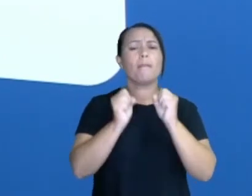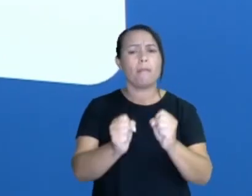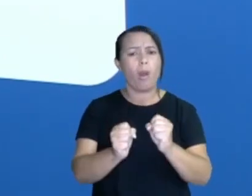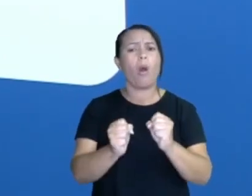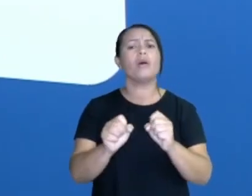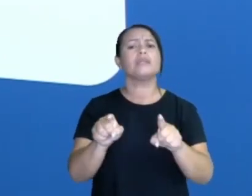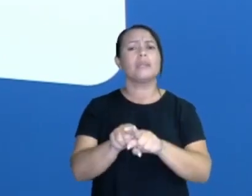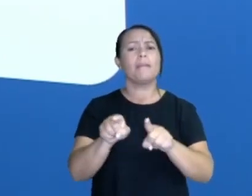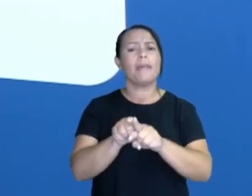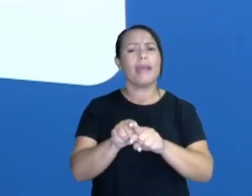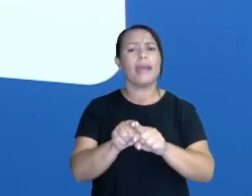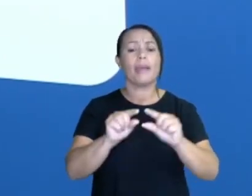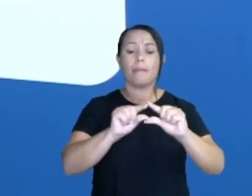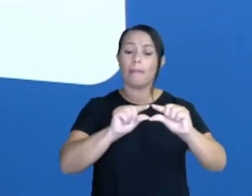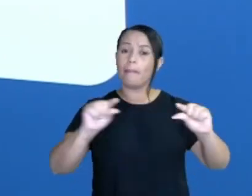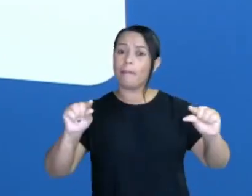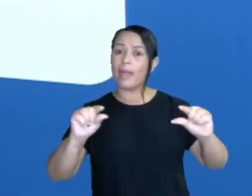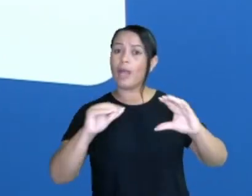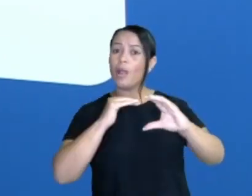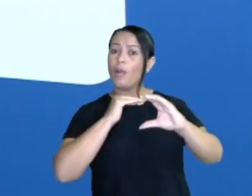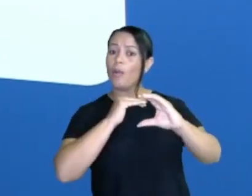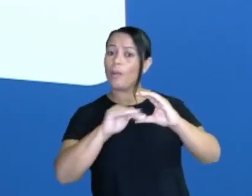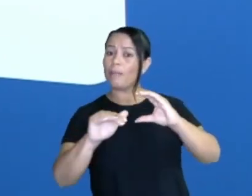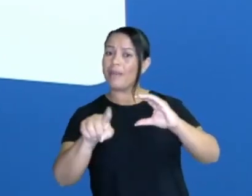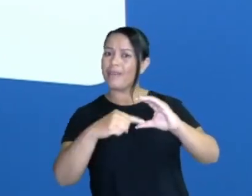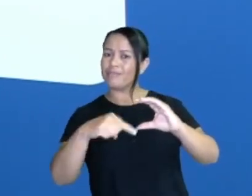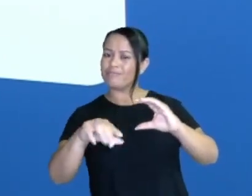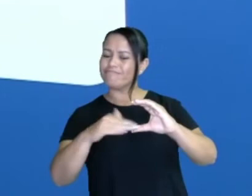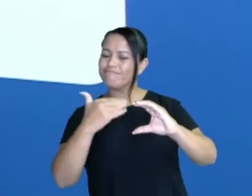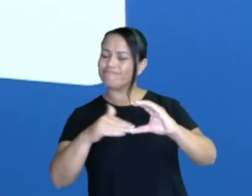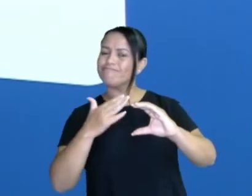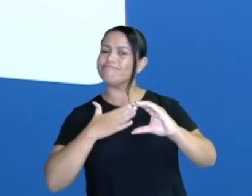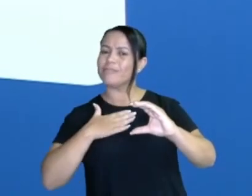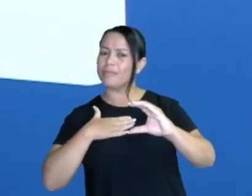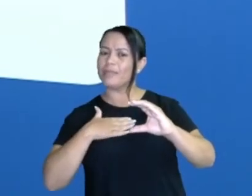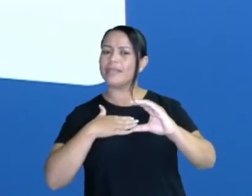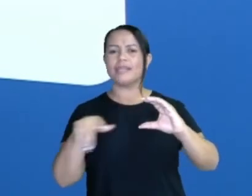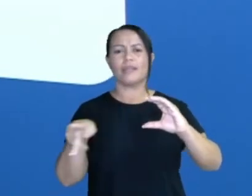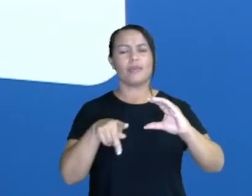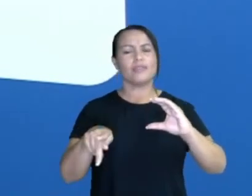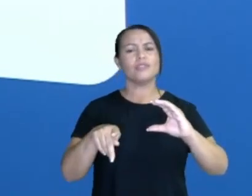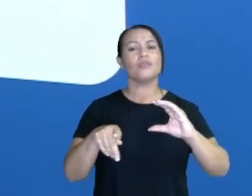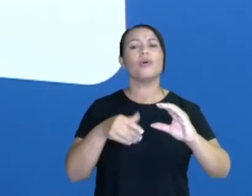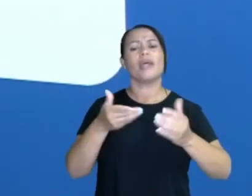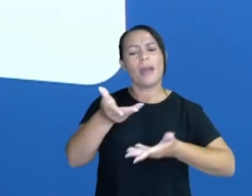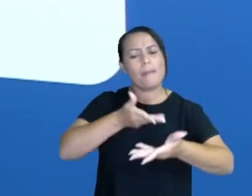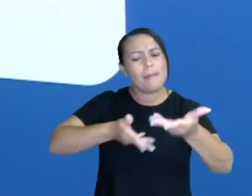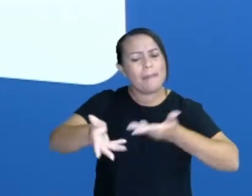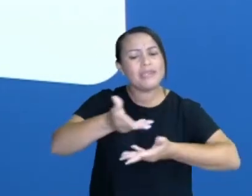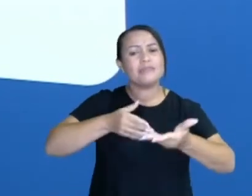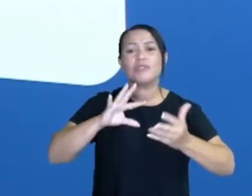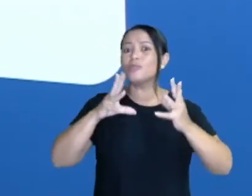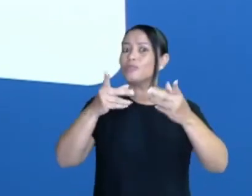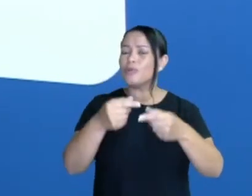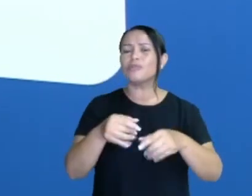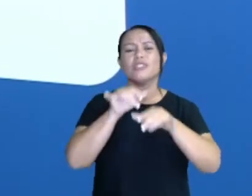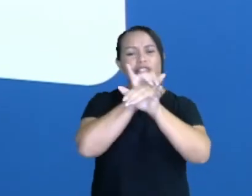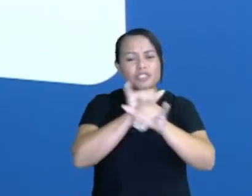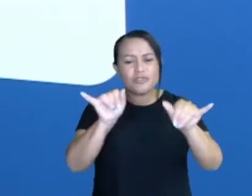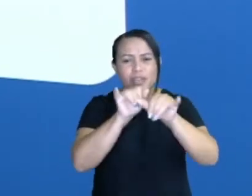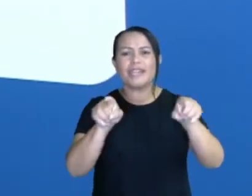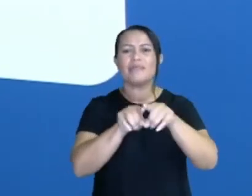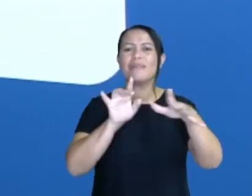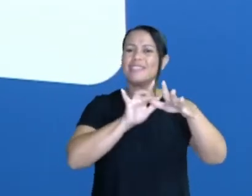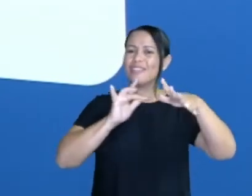podem passar aqui, ó, pelo e-mail da professora, tá certo? E a participação de todos vocês para a gente divulgar aqui nas